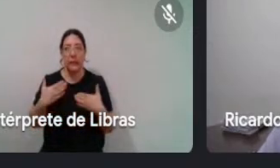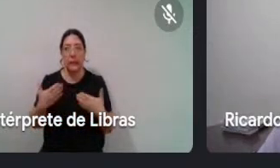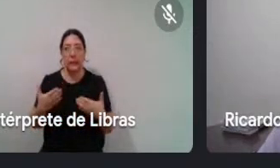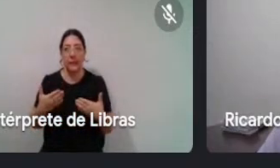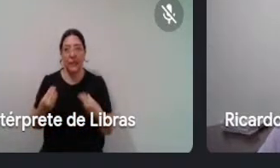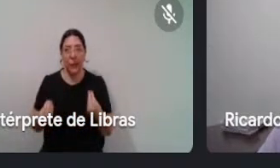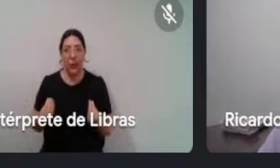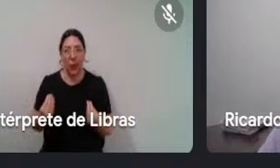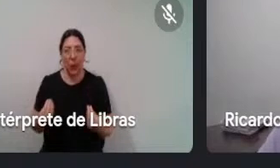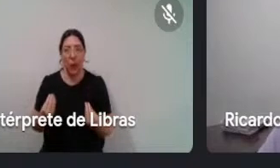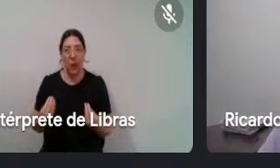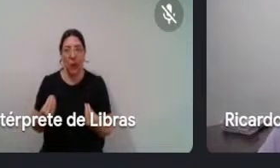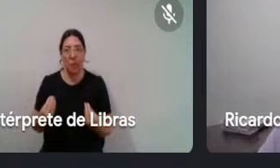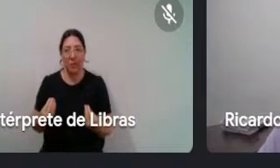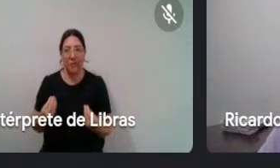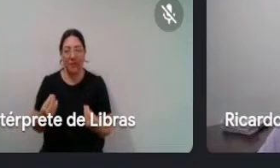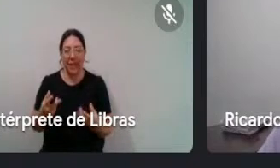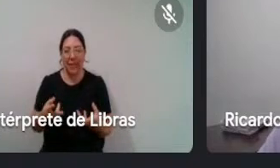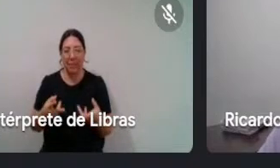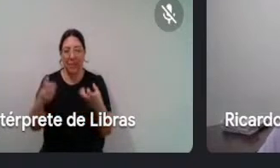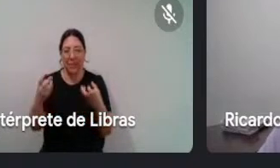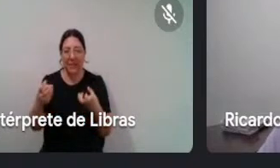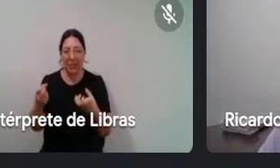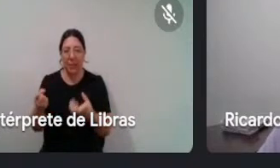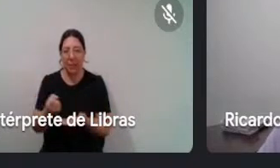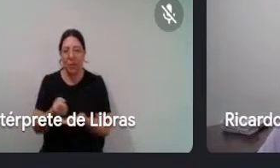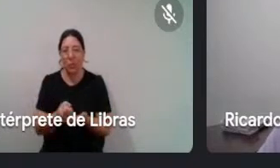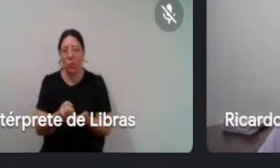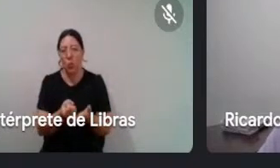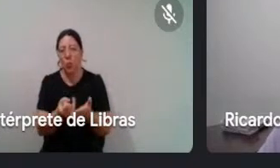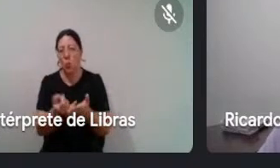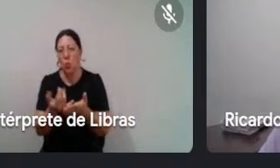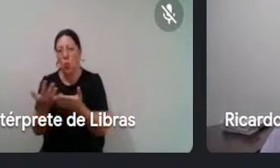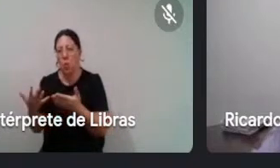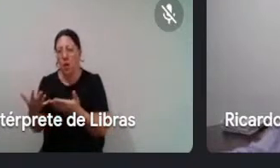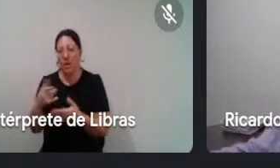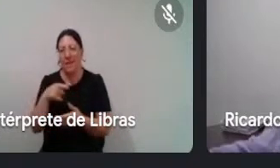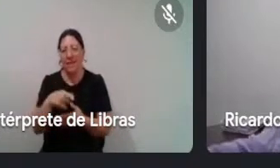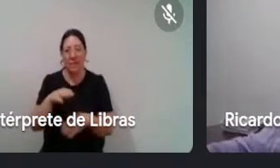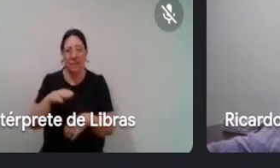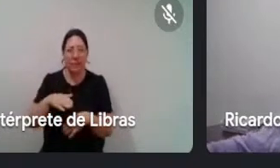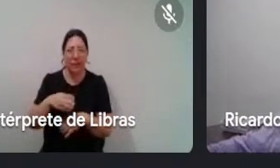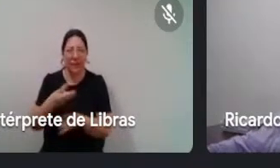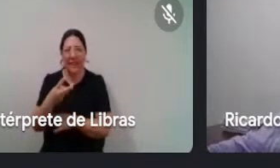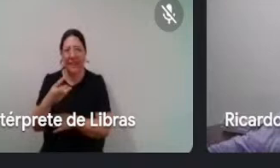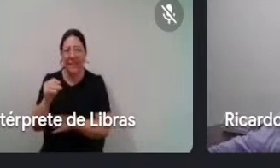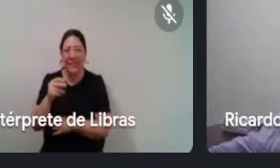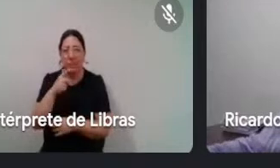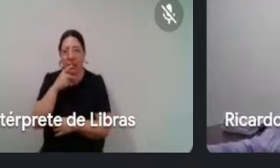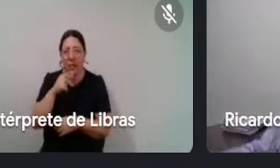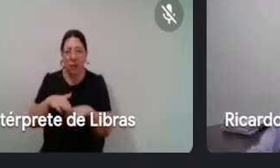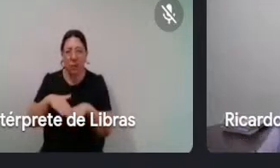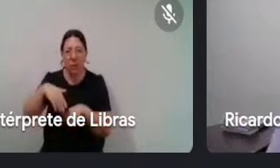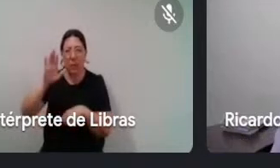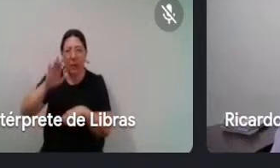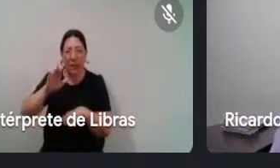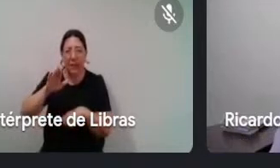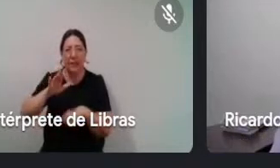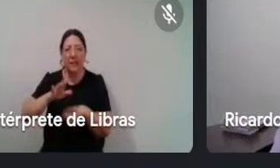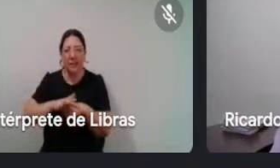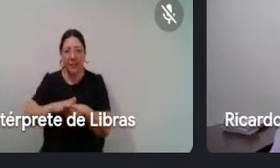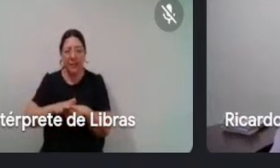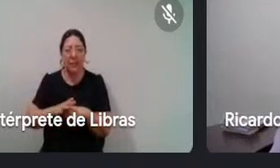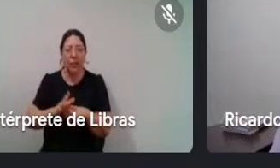nós vemos a quantidade de mais de 30 partidos que temos e a sanha por cada vez mais os valores do